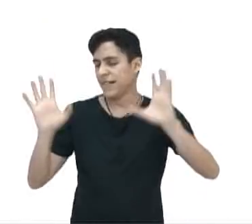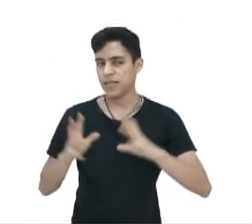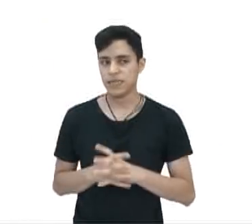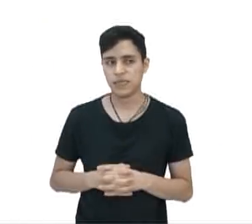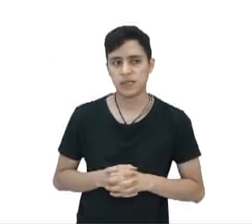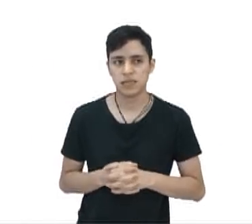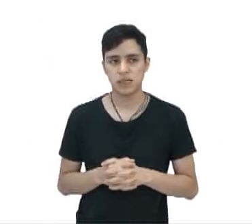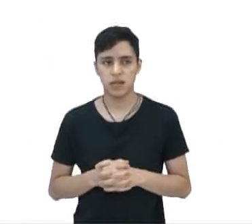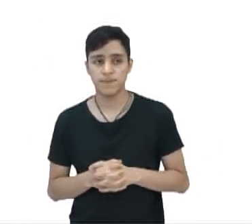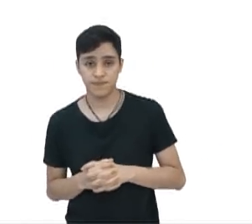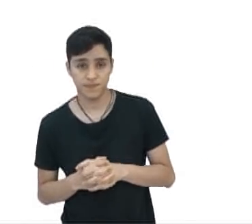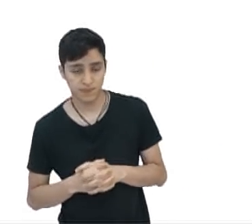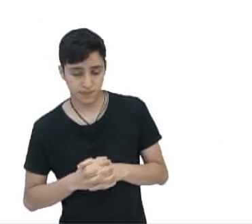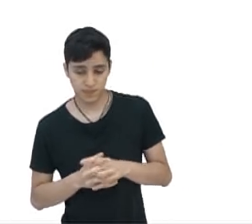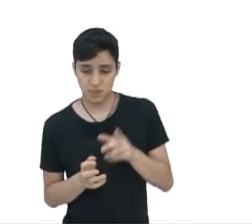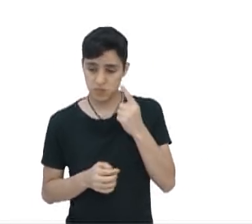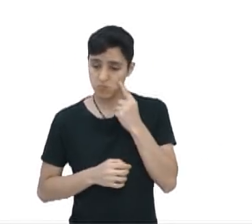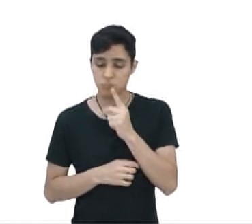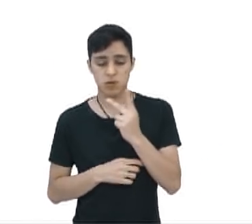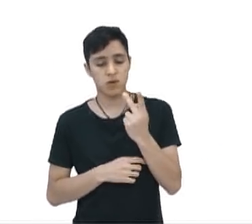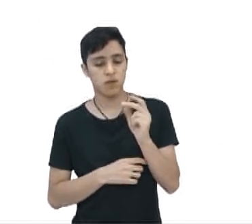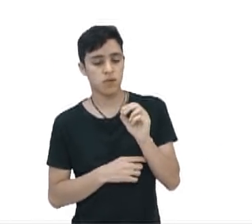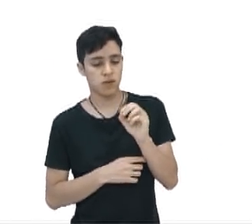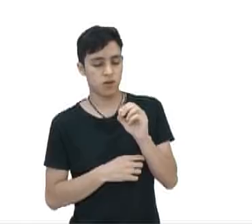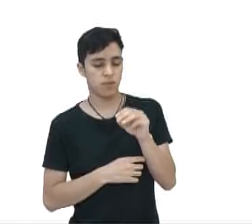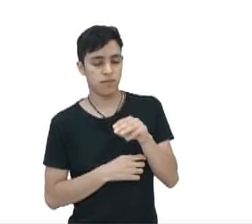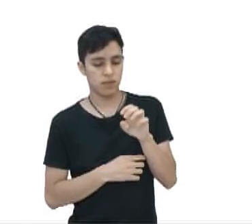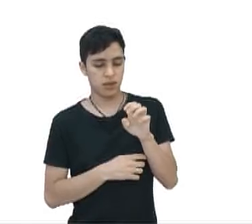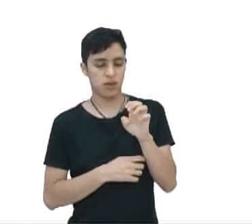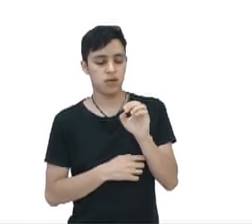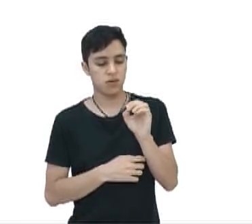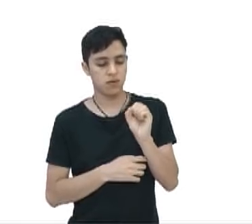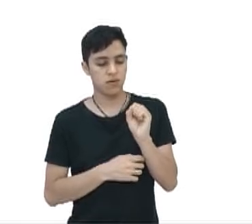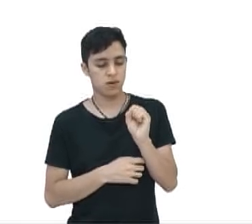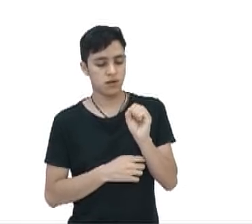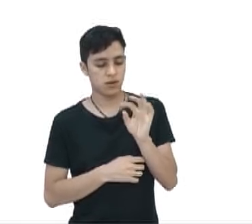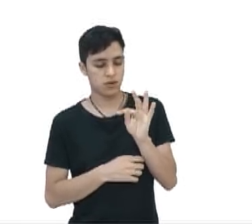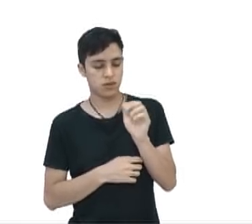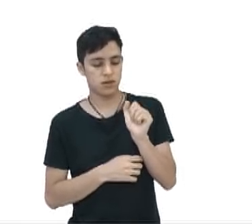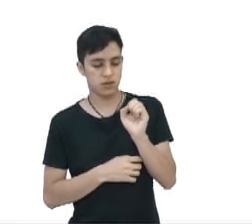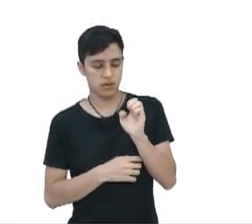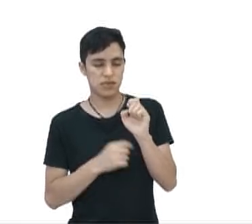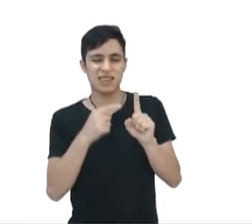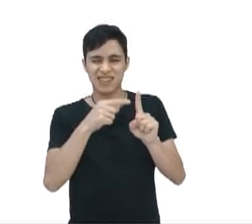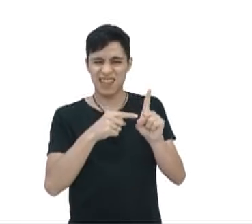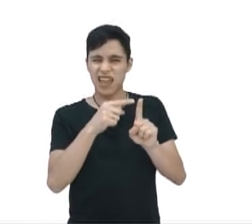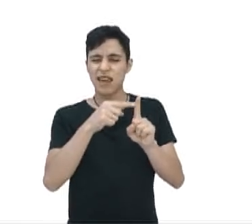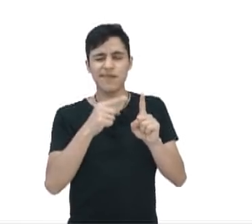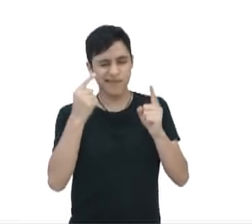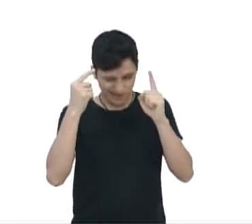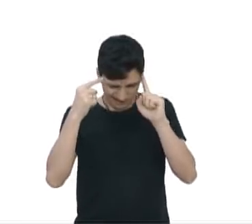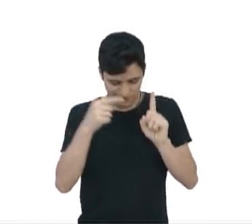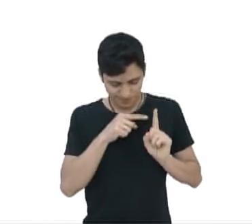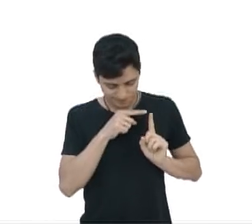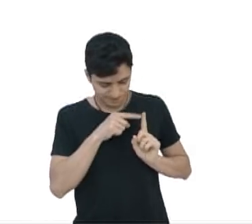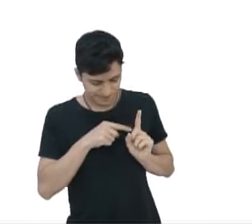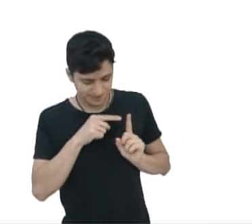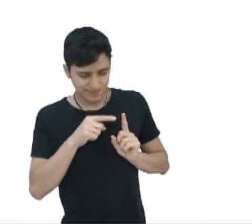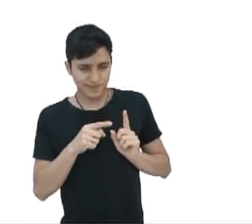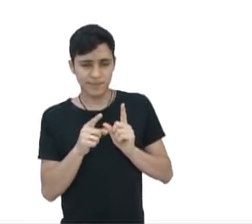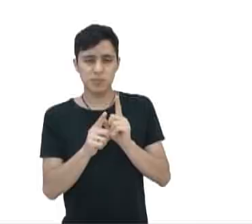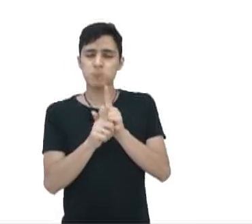só. A homeostase térmica. Se é térmico, tem a ver com temperatura, né? Olha essas imagens aqui, são duas